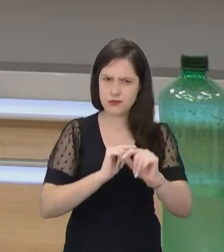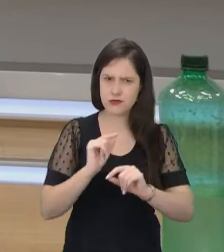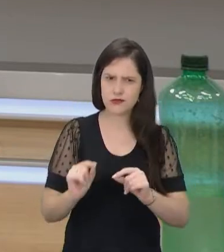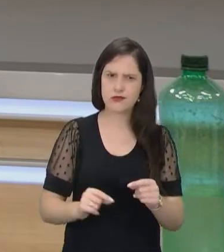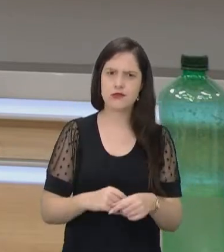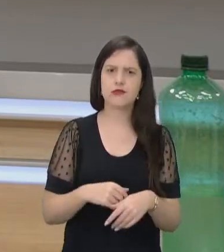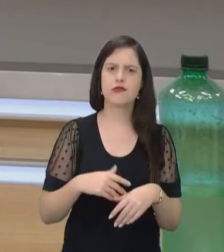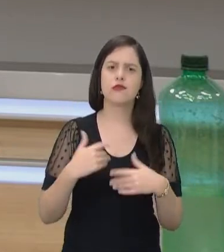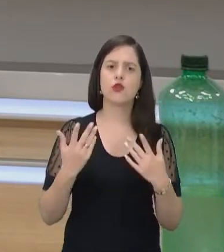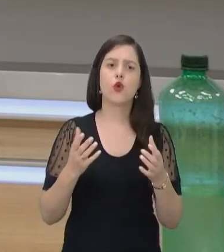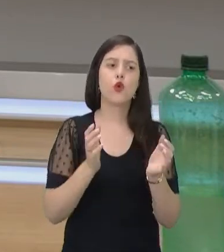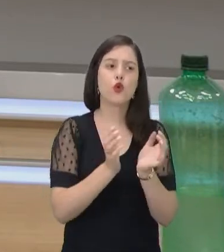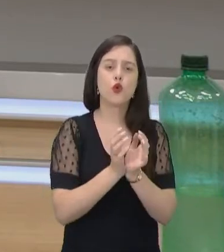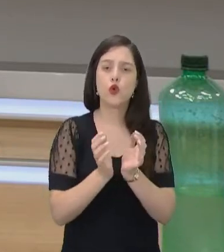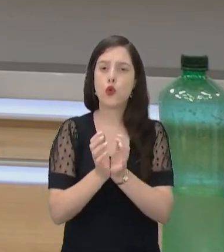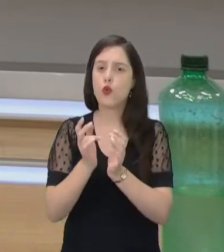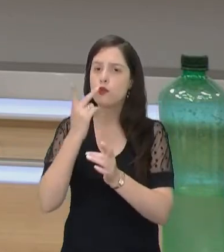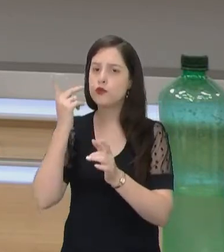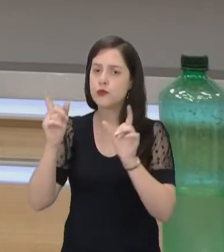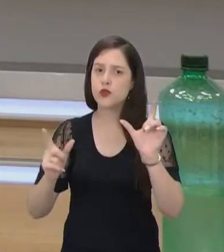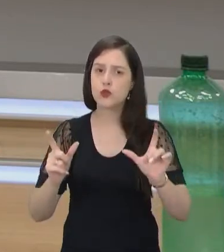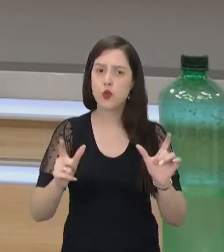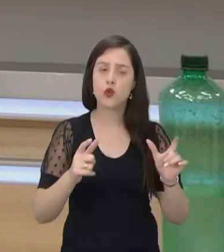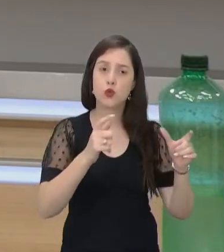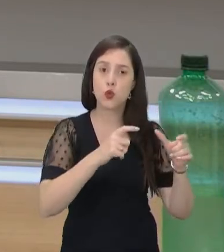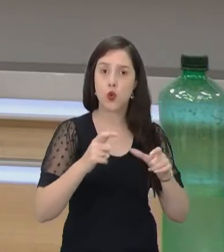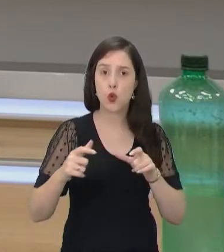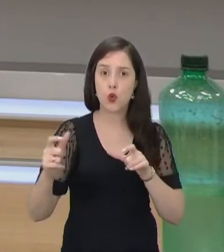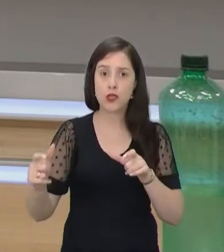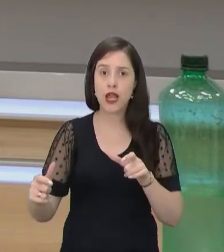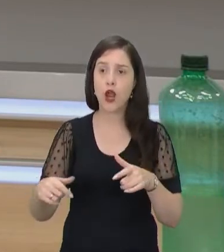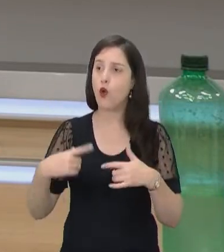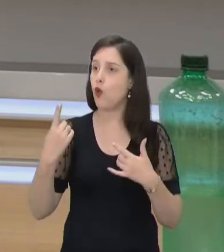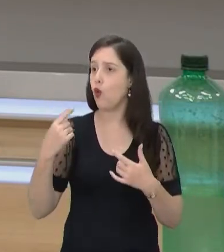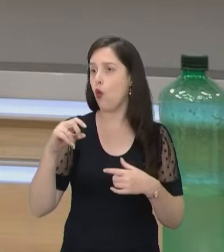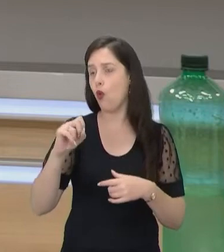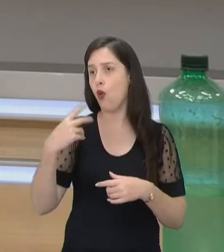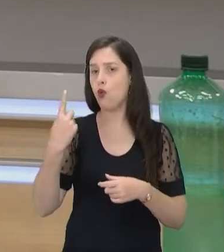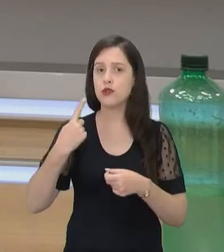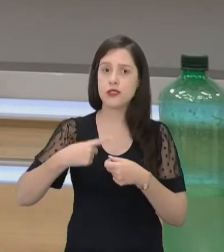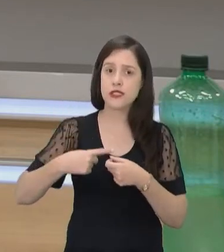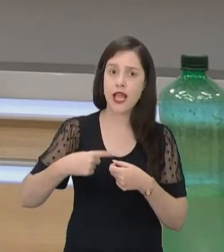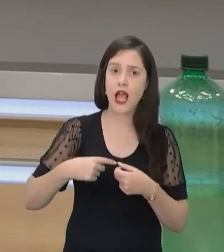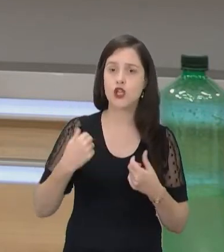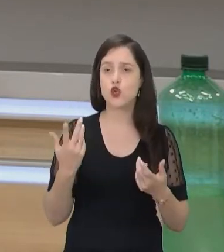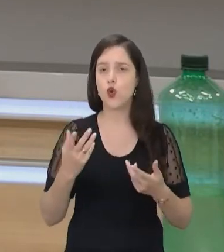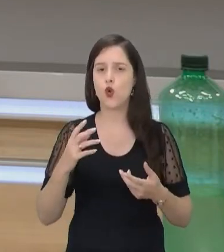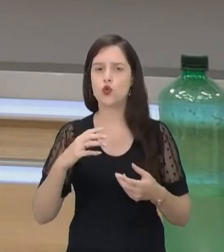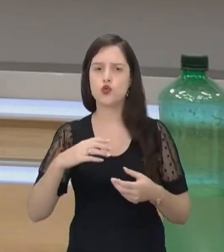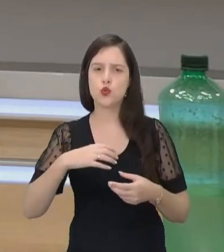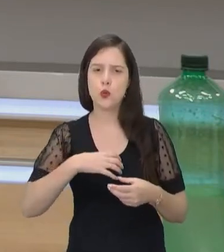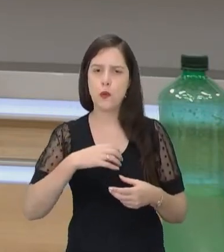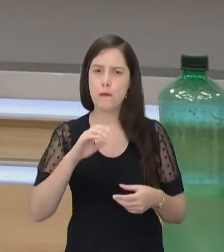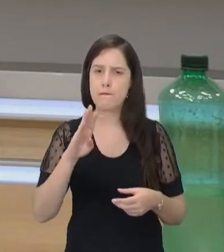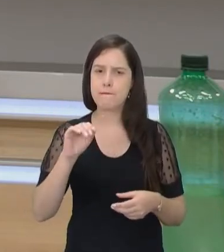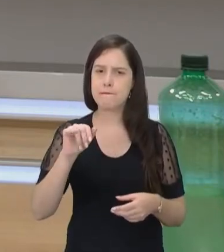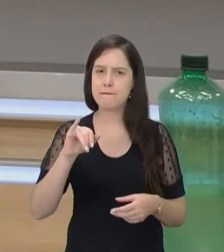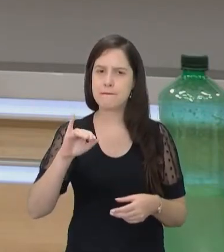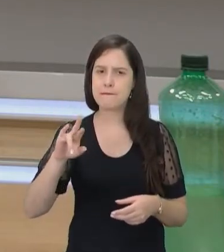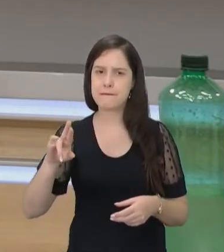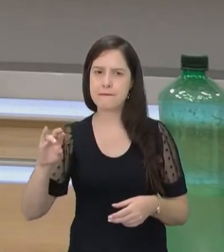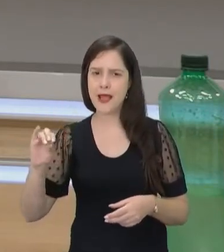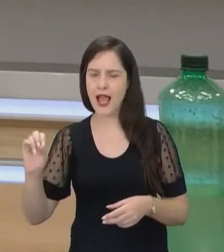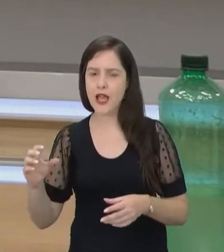mesmo ou um grupo de pessoas da sua região, da sua comunidade, do seu bairro, entrarem realmente na coleta,